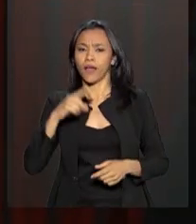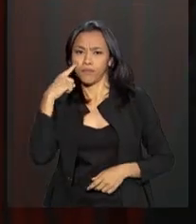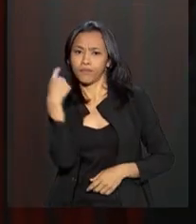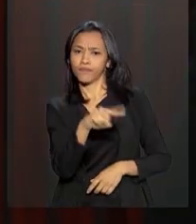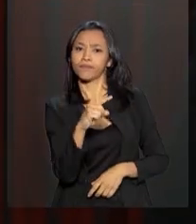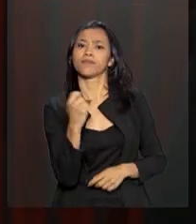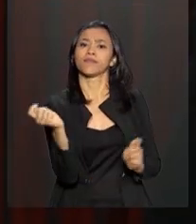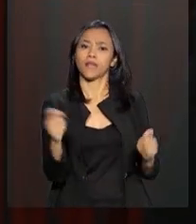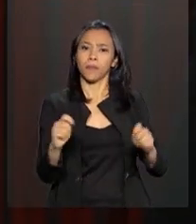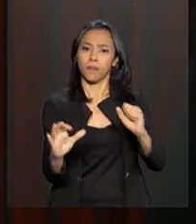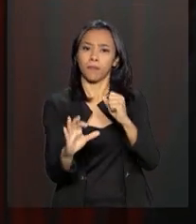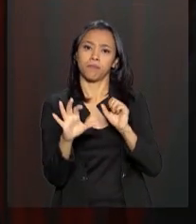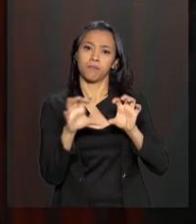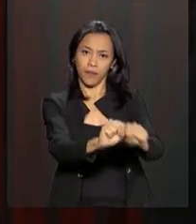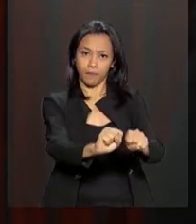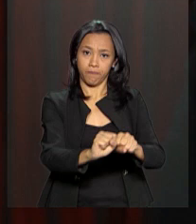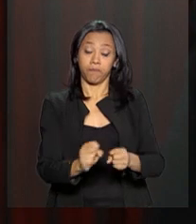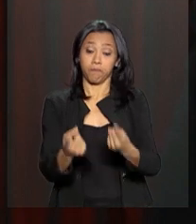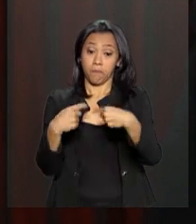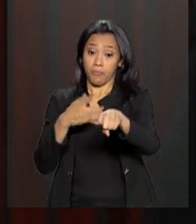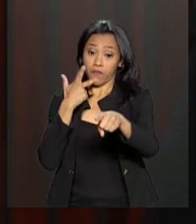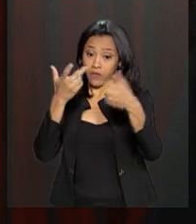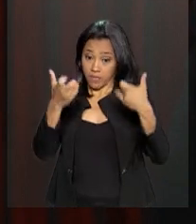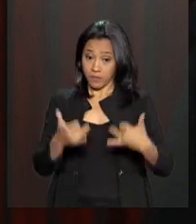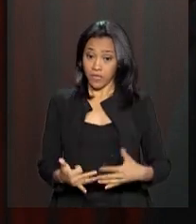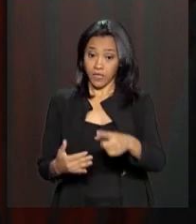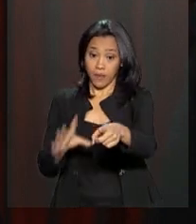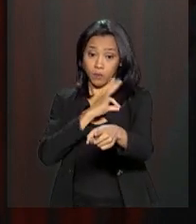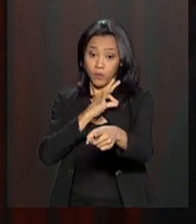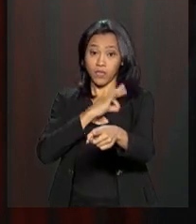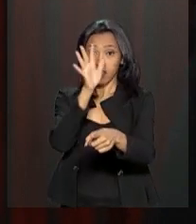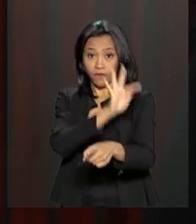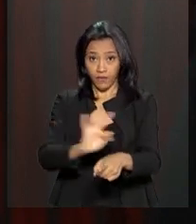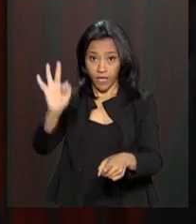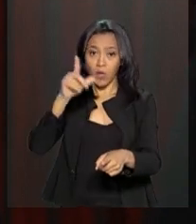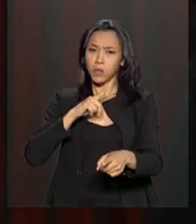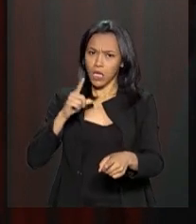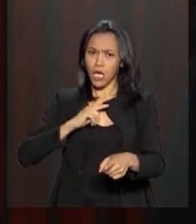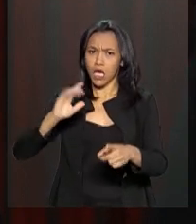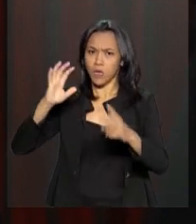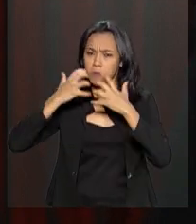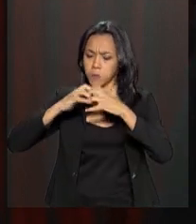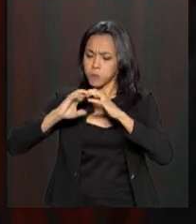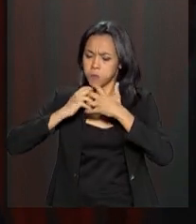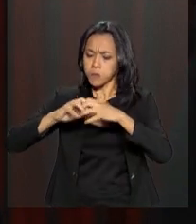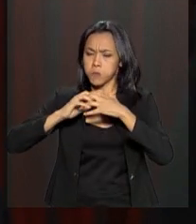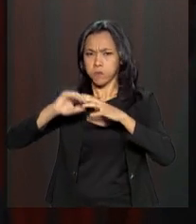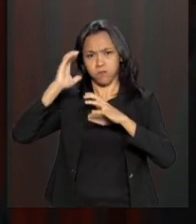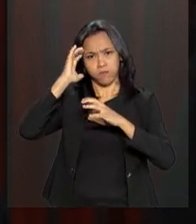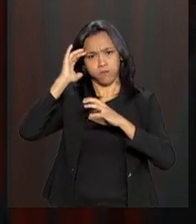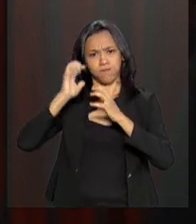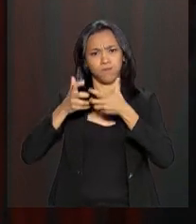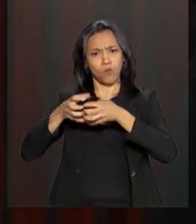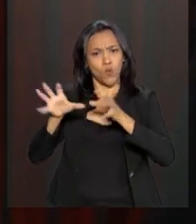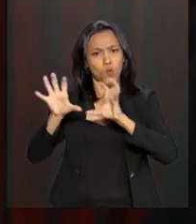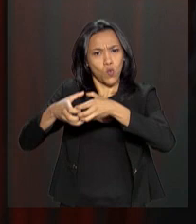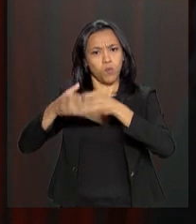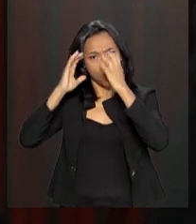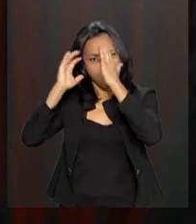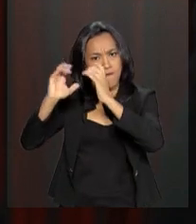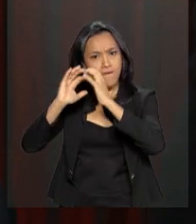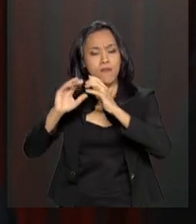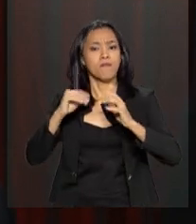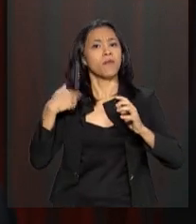internet e que a polícia federal tem tecnologia recursos humanos e capacidade de chegar a qualquer deles aqui no